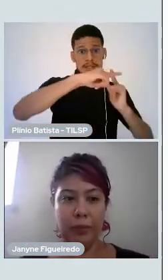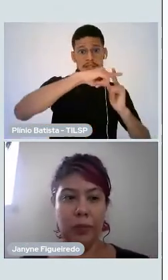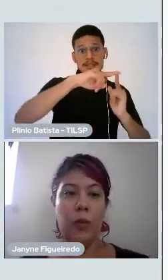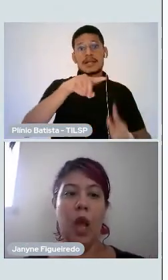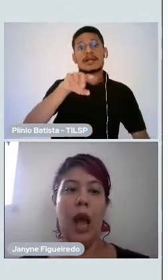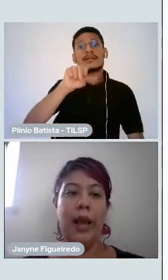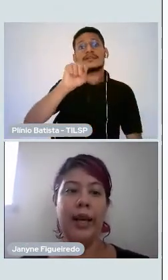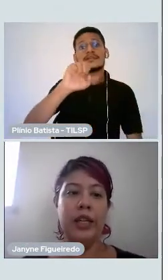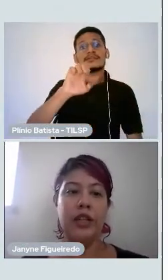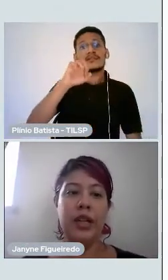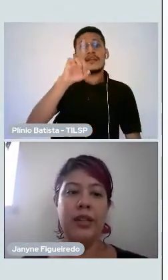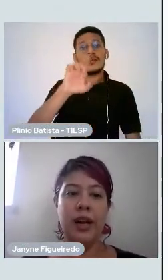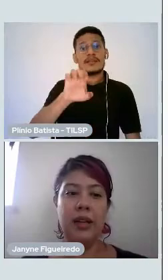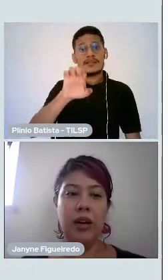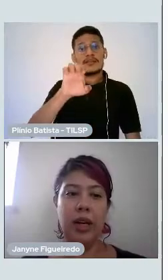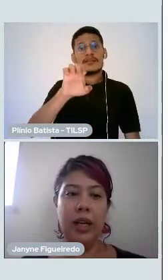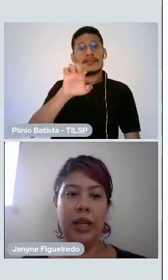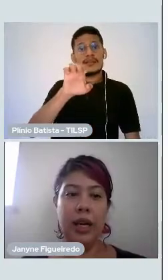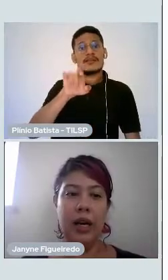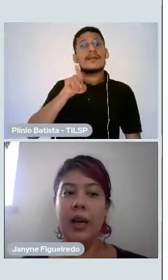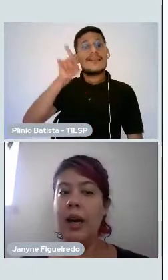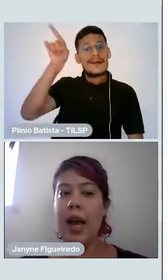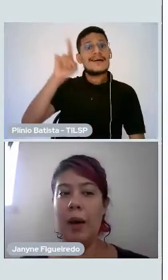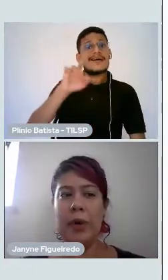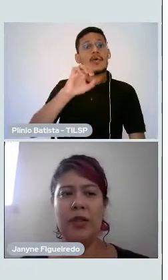Olinda. A Igreja da Sé de